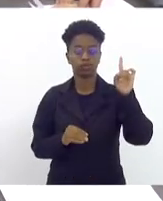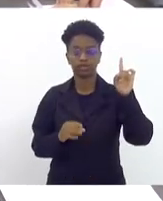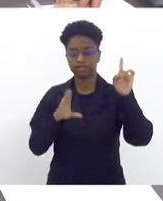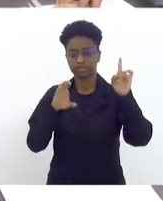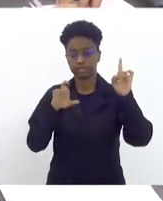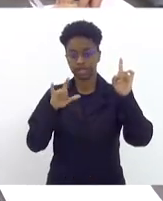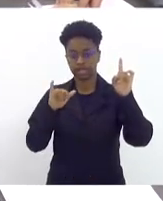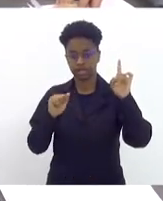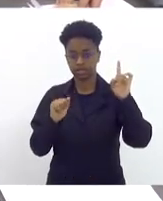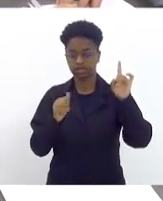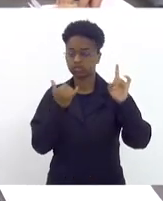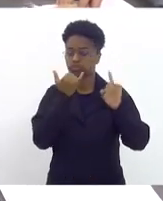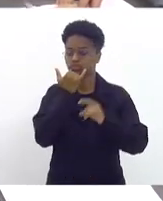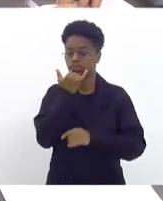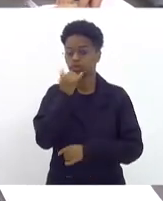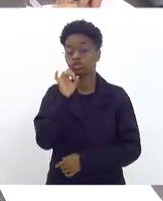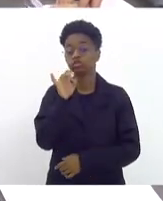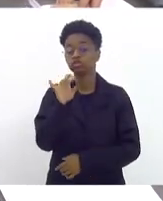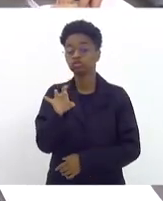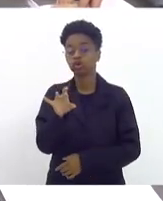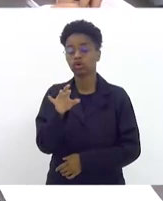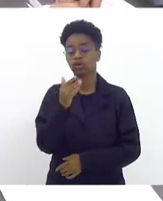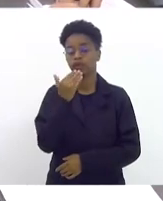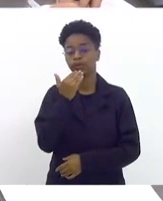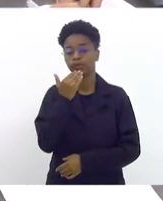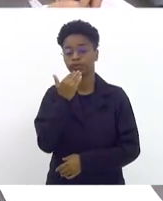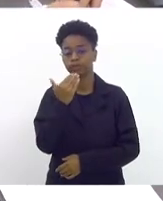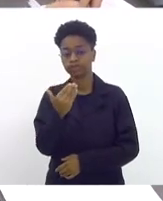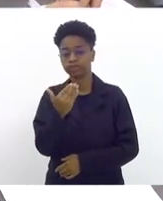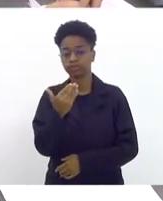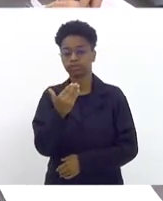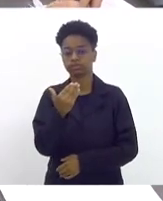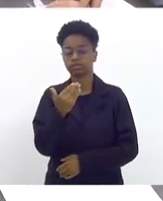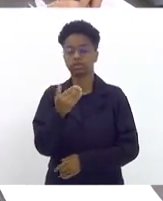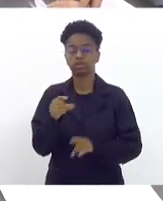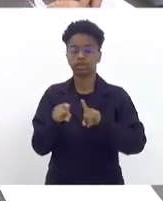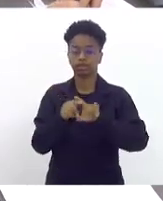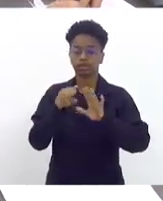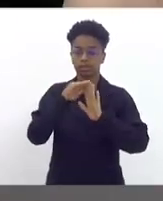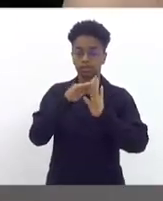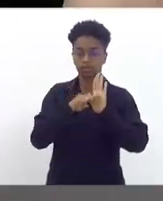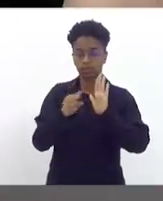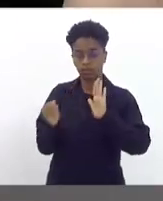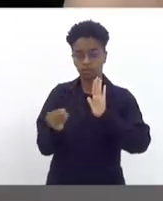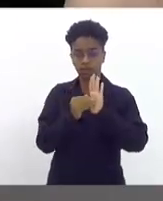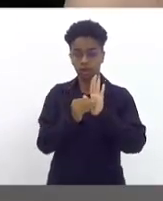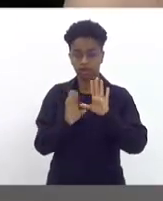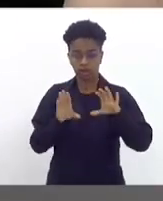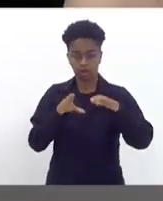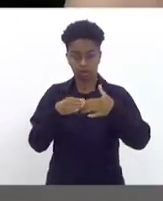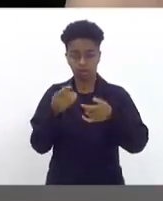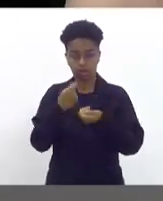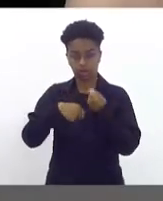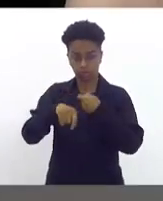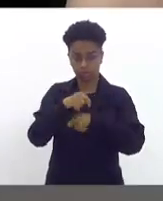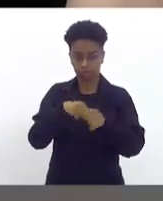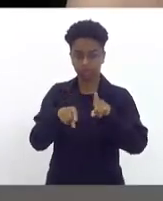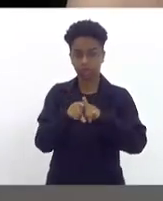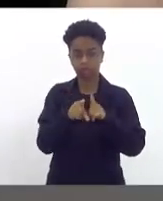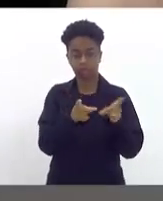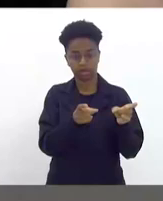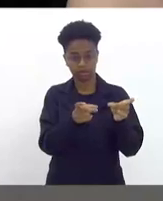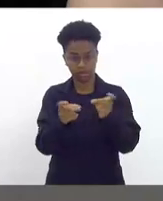É só para fazer uma solicitação para inserir Na audiência pública comissão de economia de comércio também